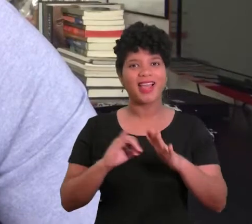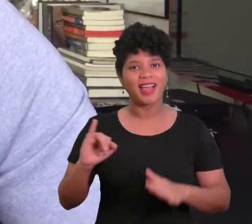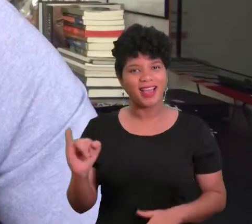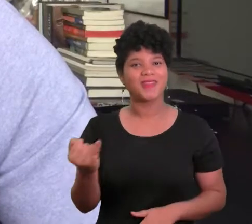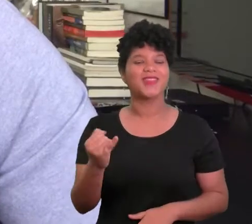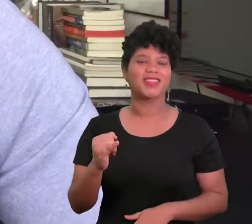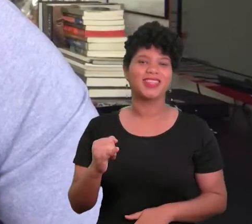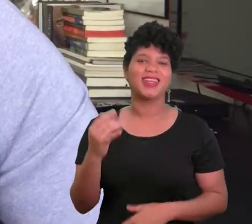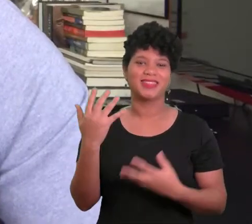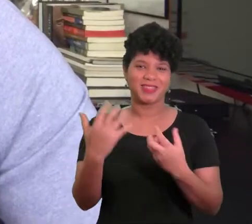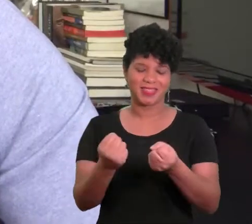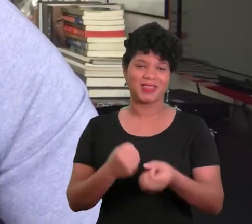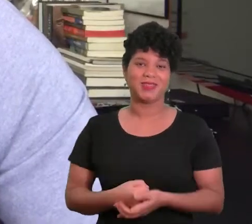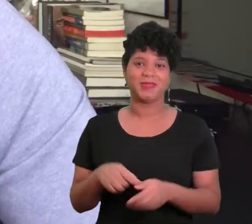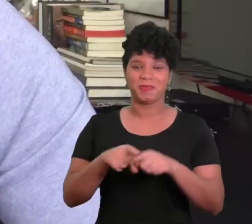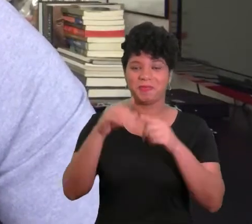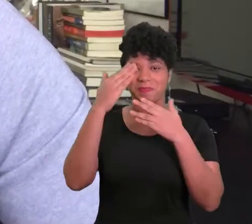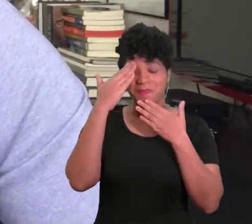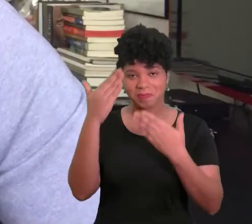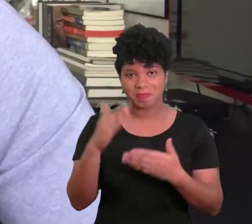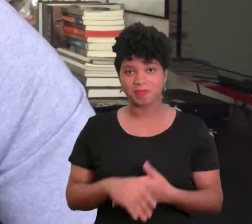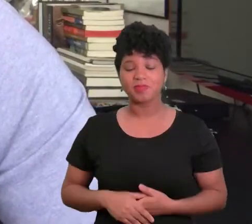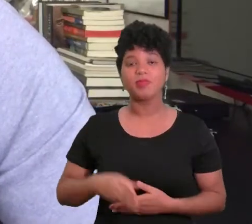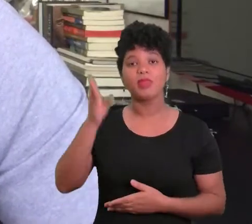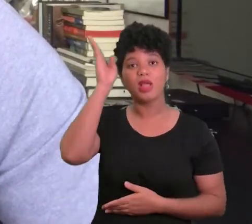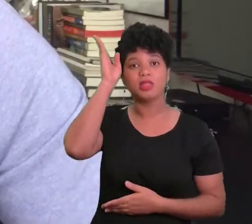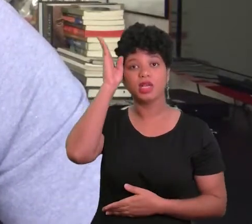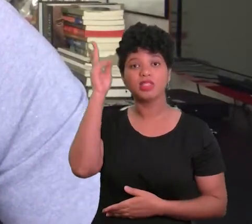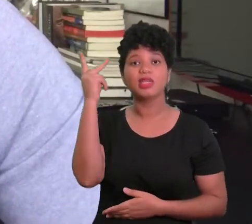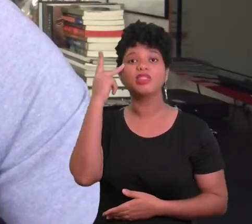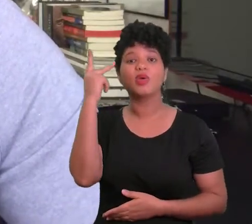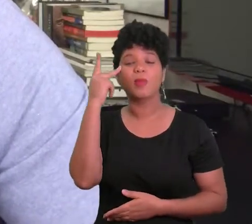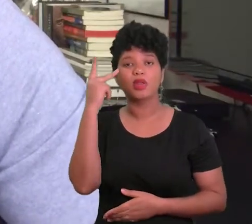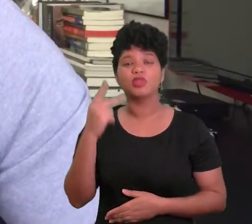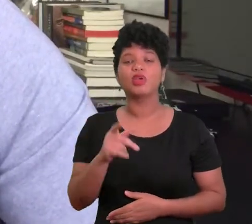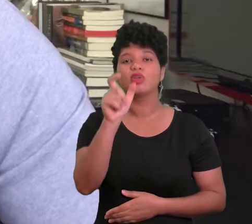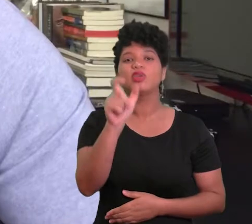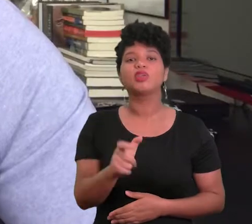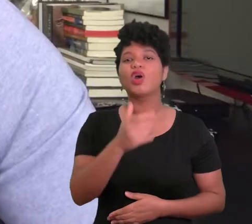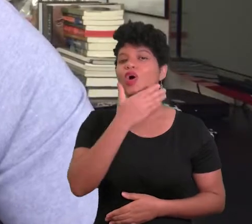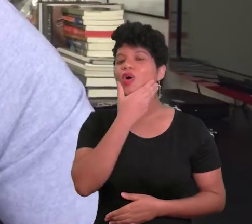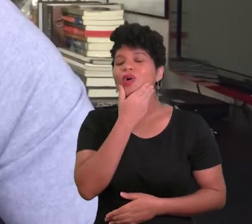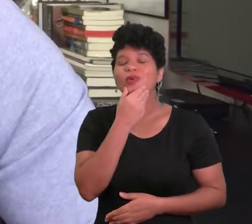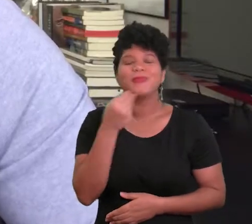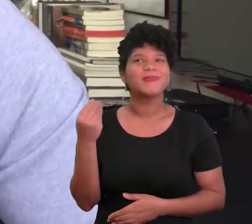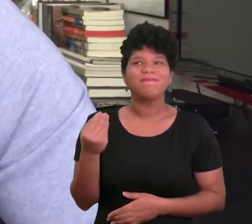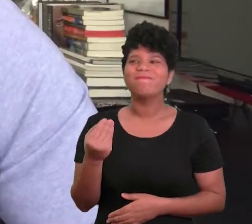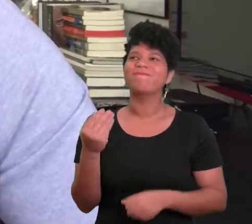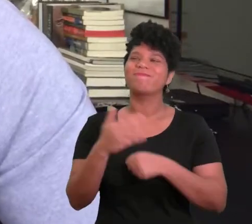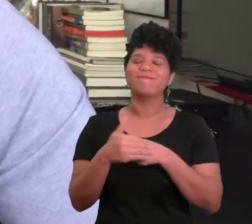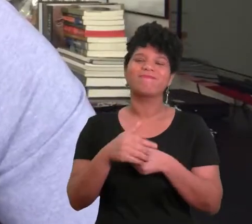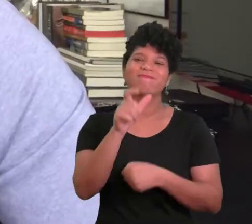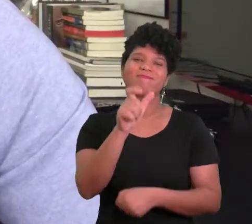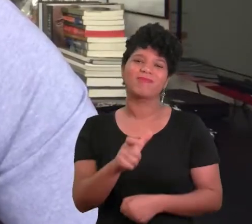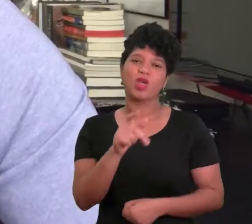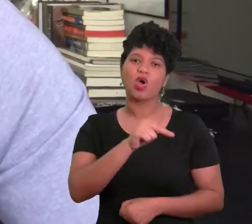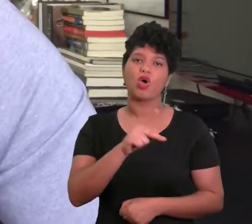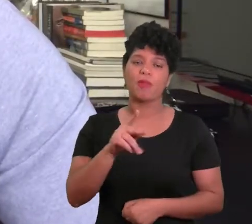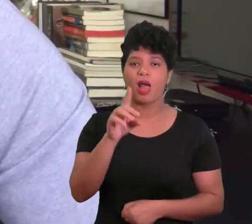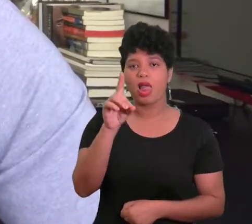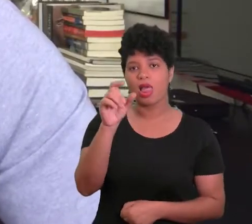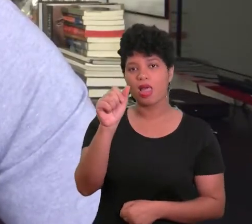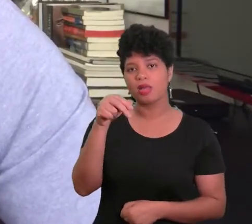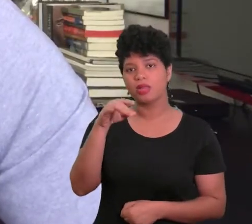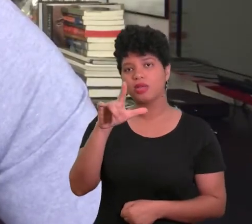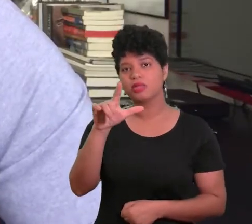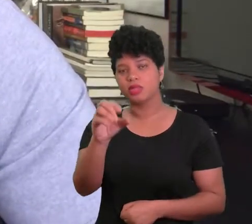Quero agradecer também ao SESC São Paulo, na figura do queridíssimo professor Danilo